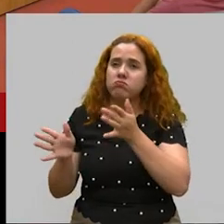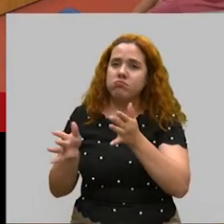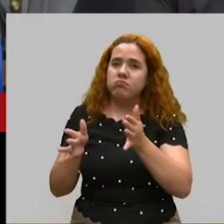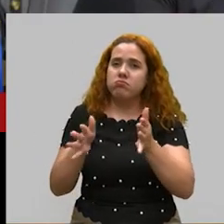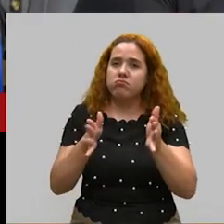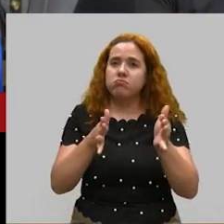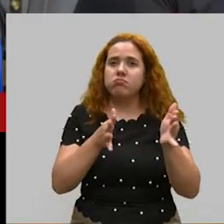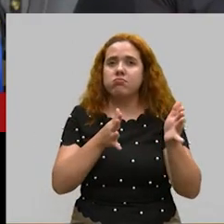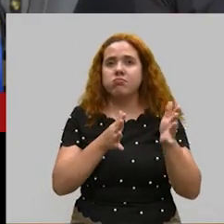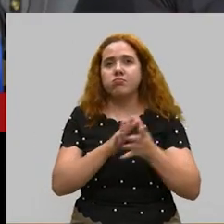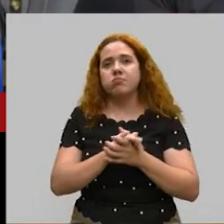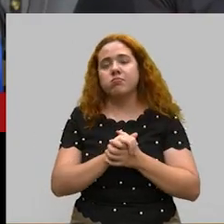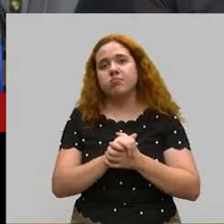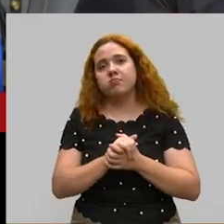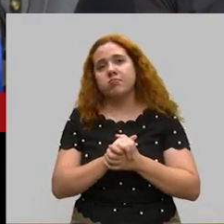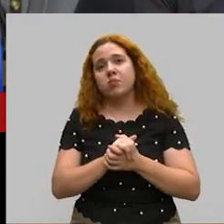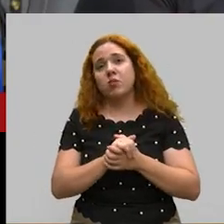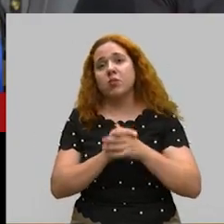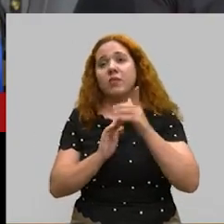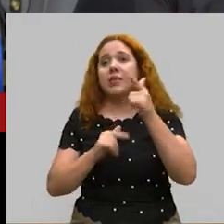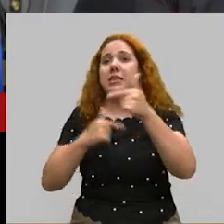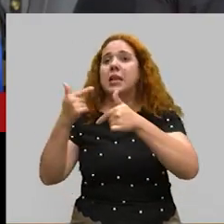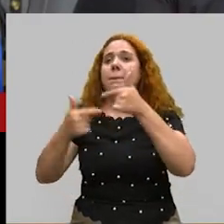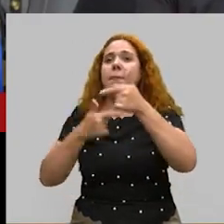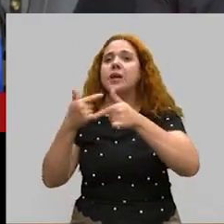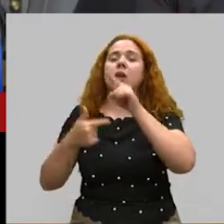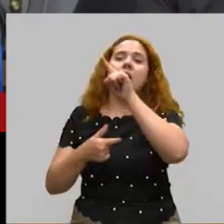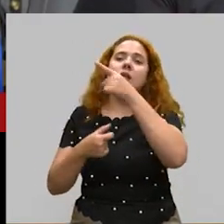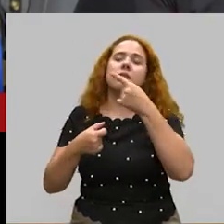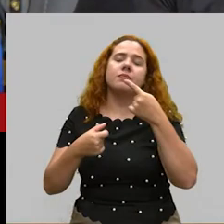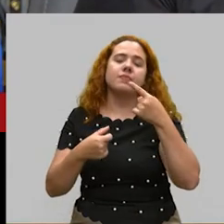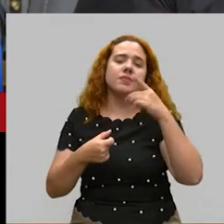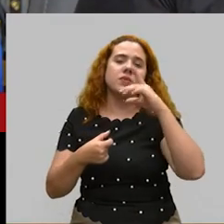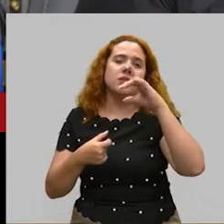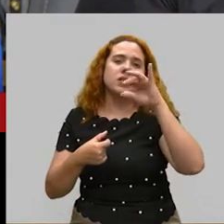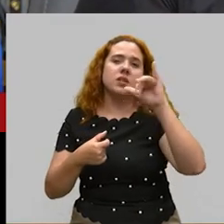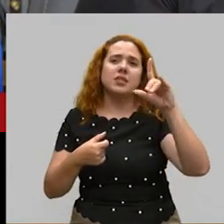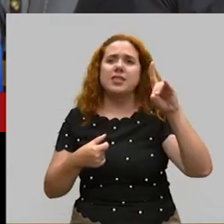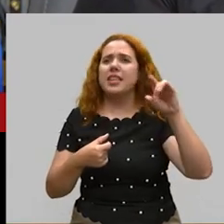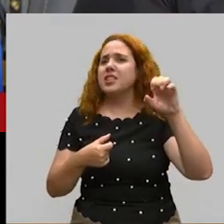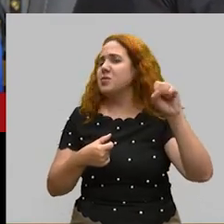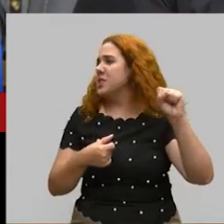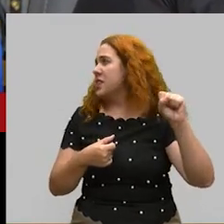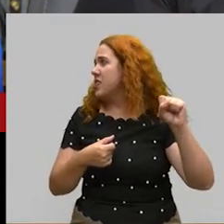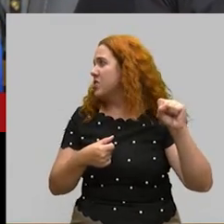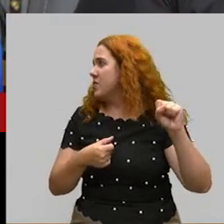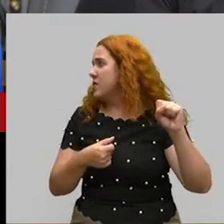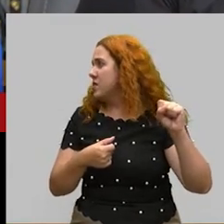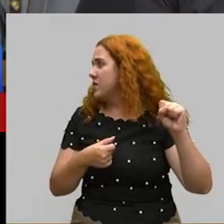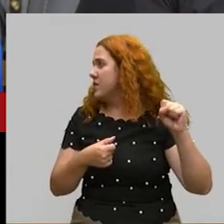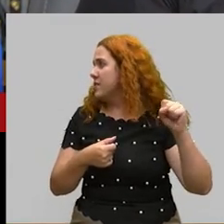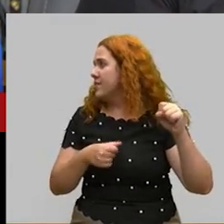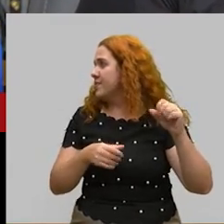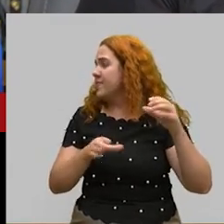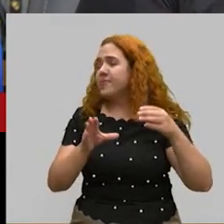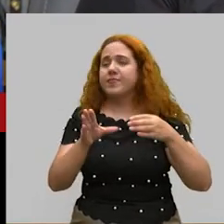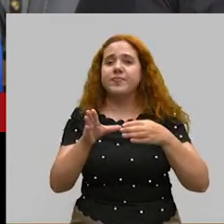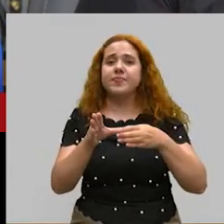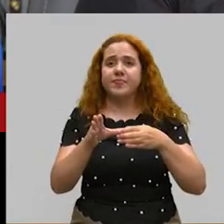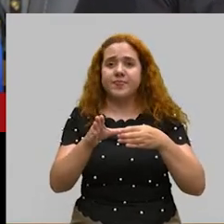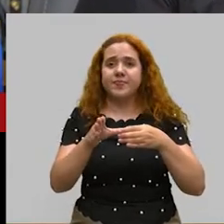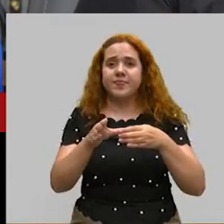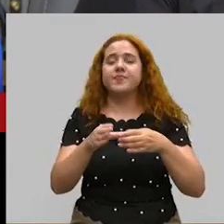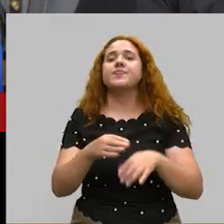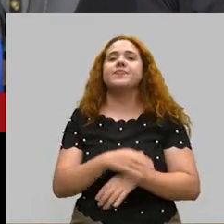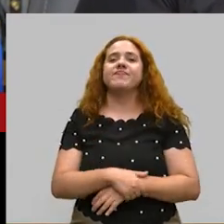que eu tinha no início da tarde da cidade administrativa eu eu vim para cá E aí só para reforçar o diálogo né